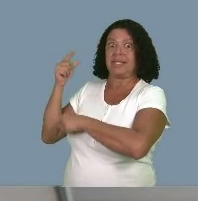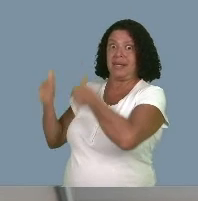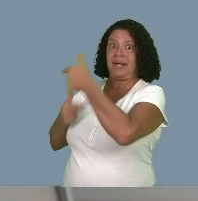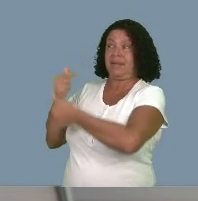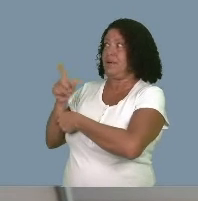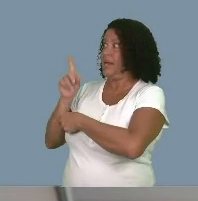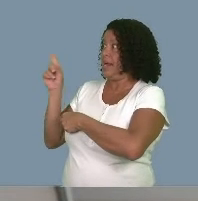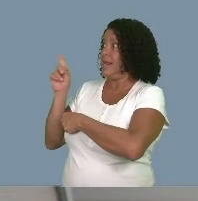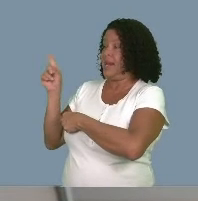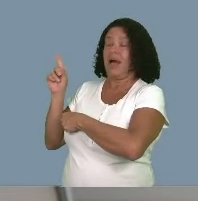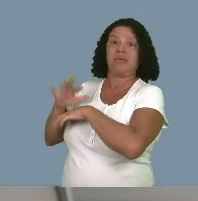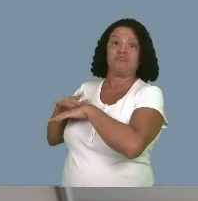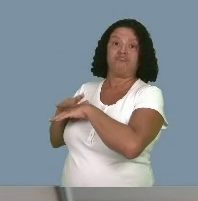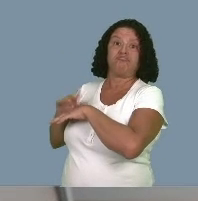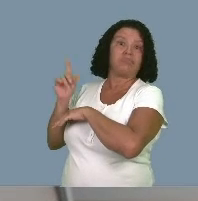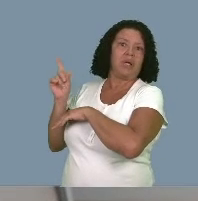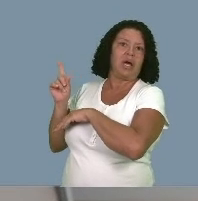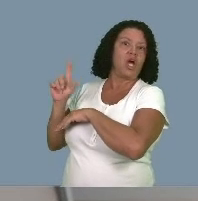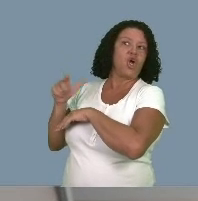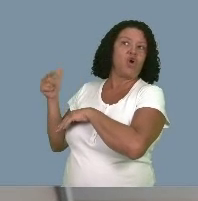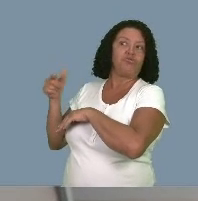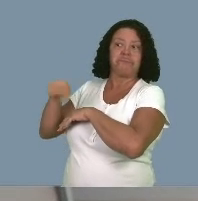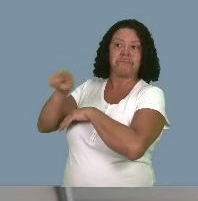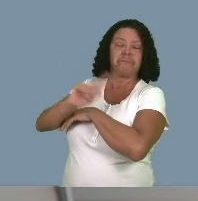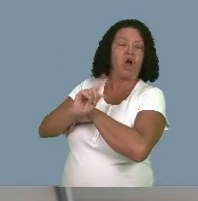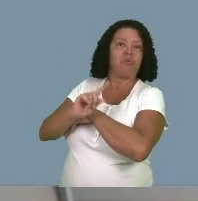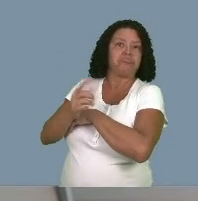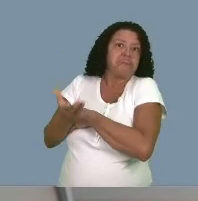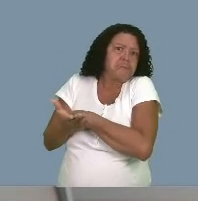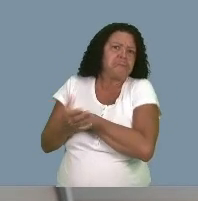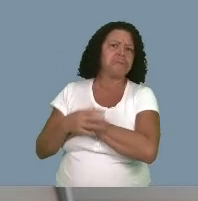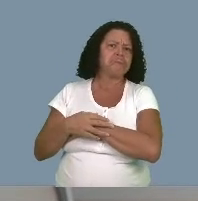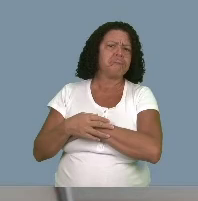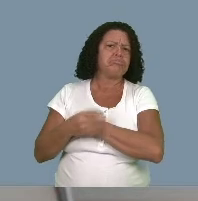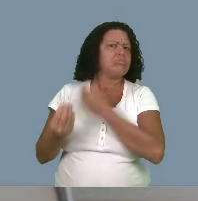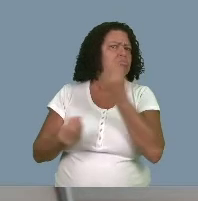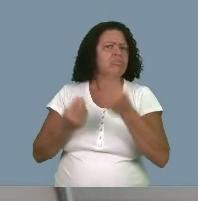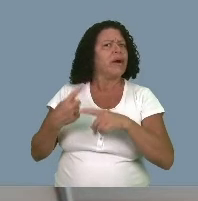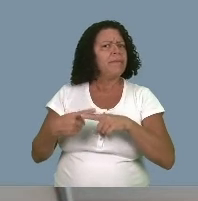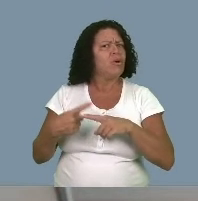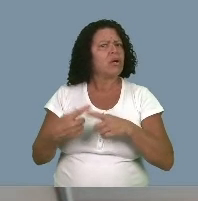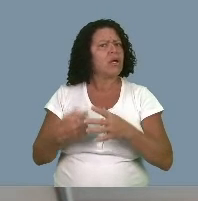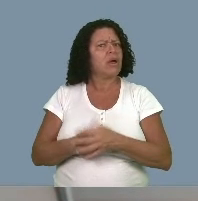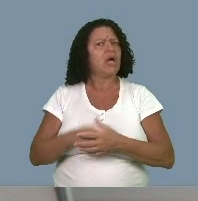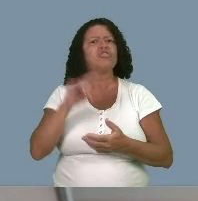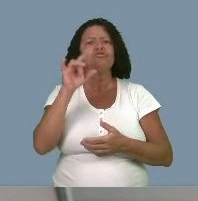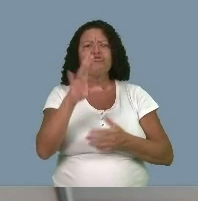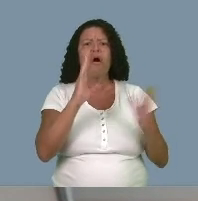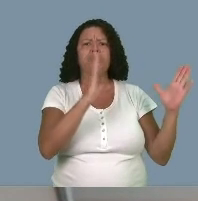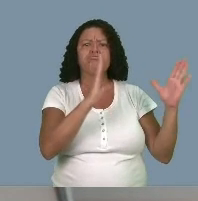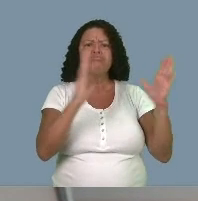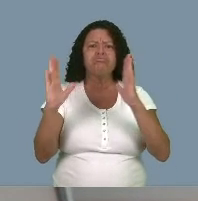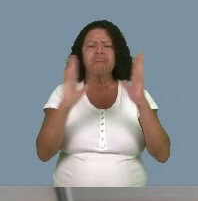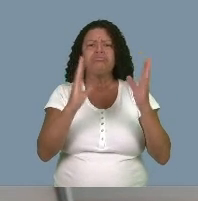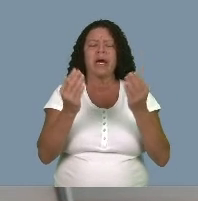trabalhadores adoeceram e outros não. Será que isso ocorre somente em decorrência da qualidade, né,